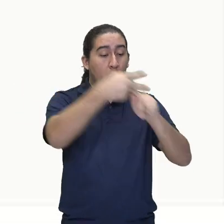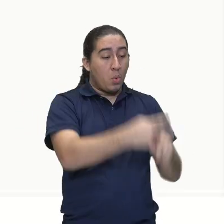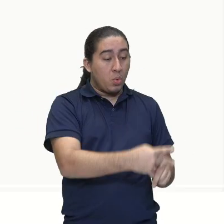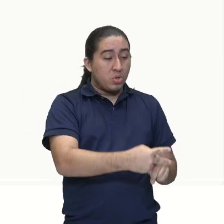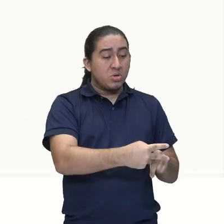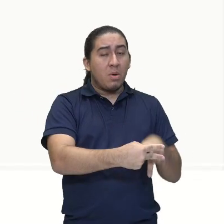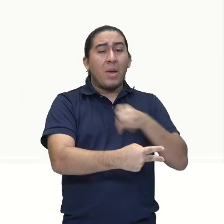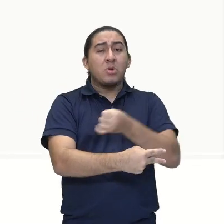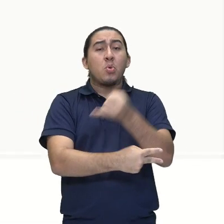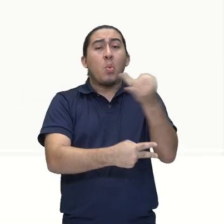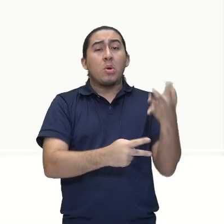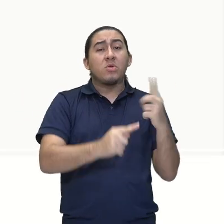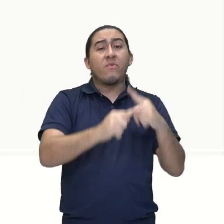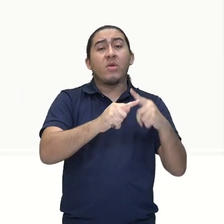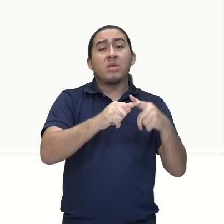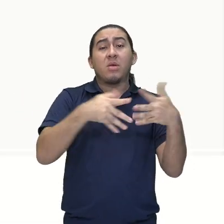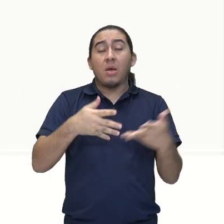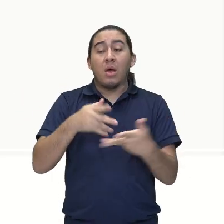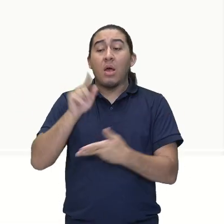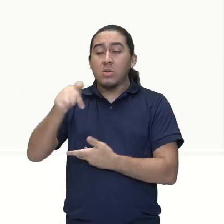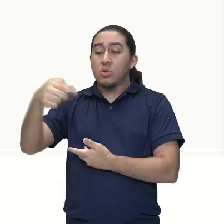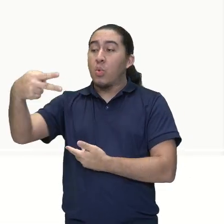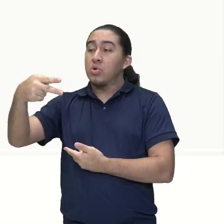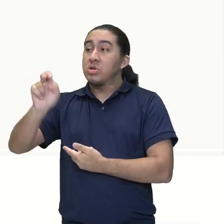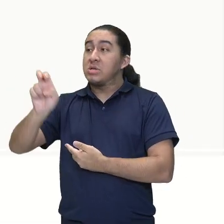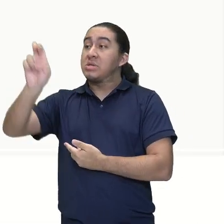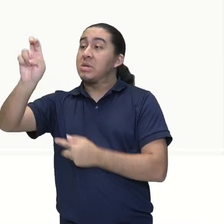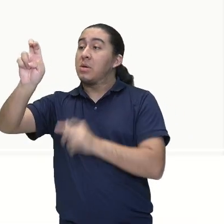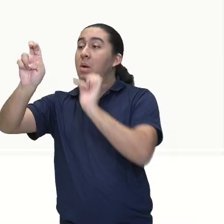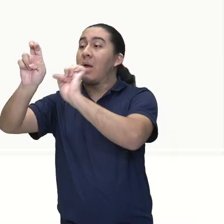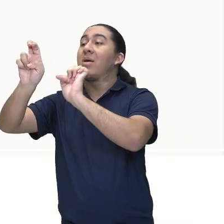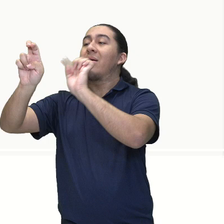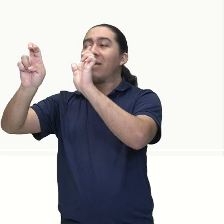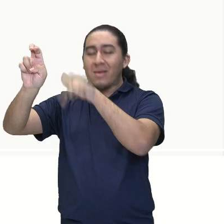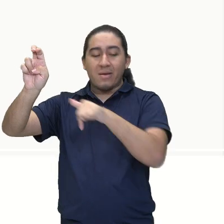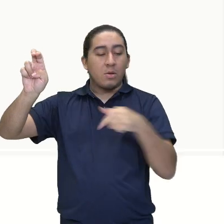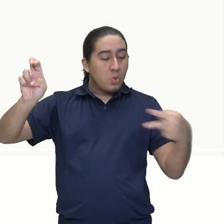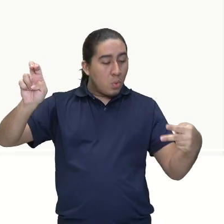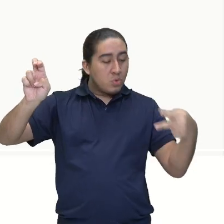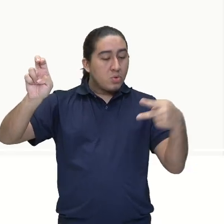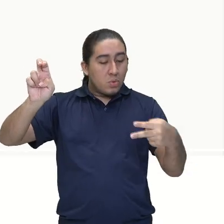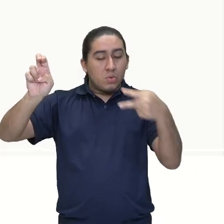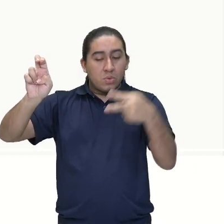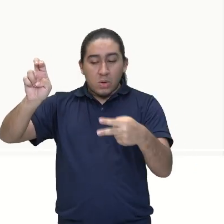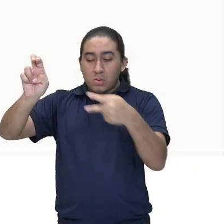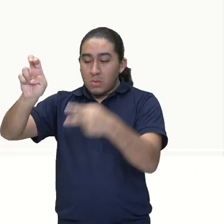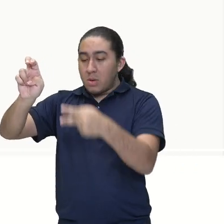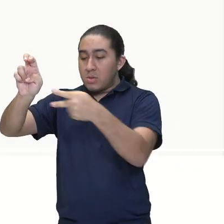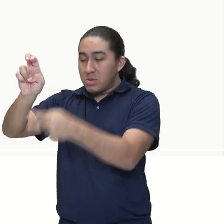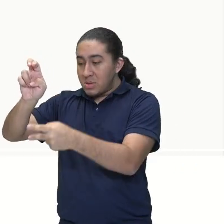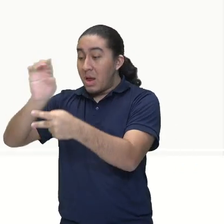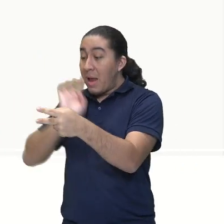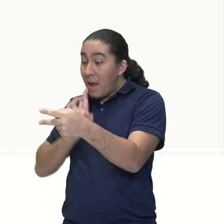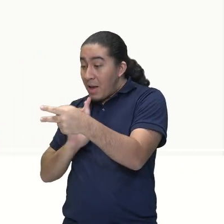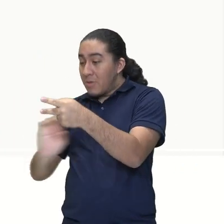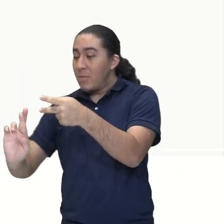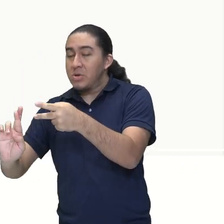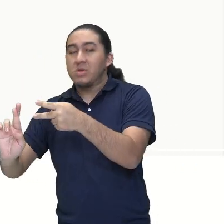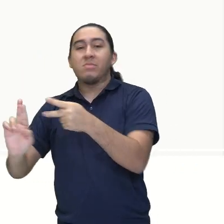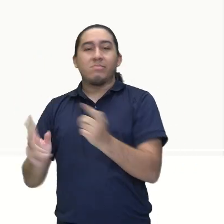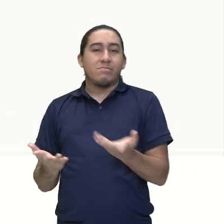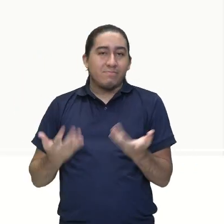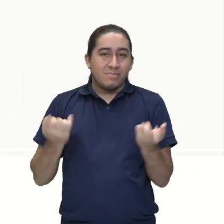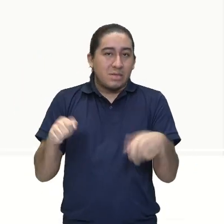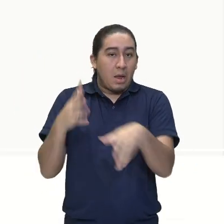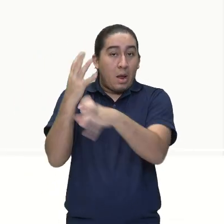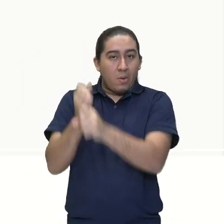por 2, 5 vezes. E agora? O que isso significa? Qual é o resultado disso? Vou fazer